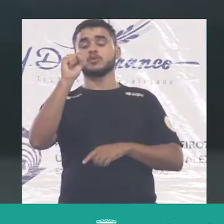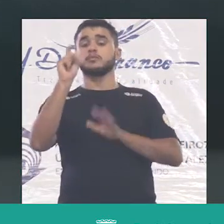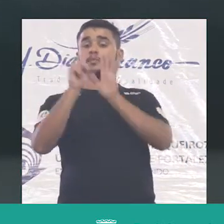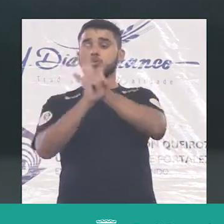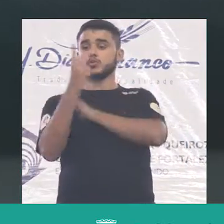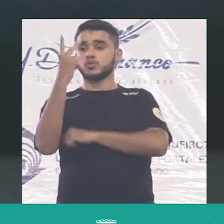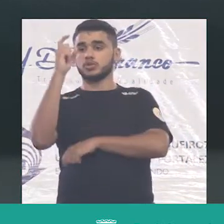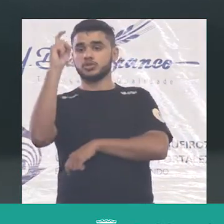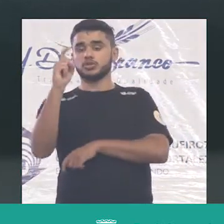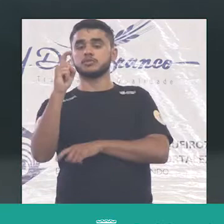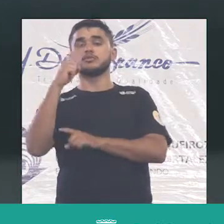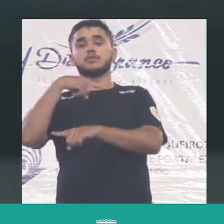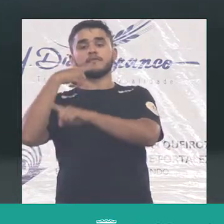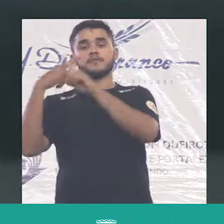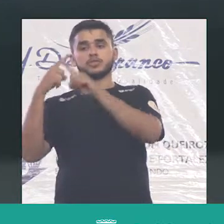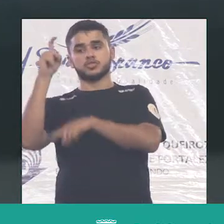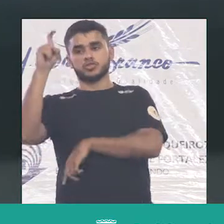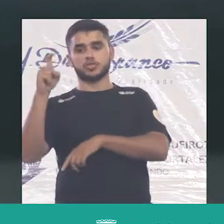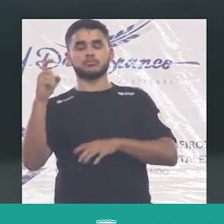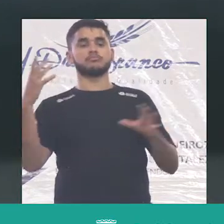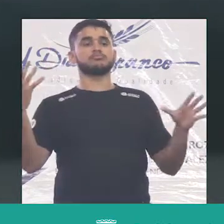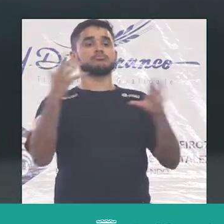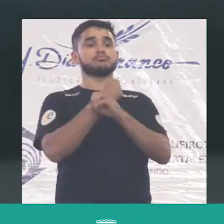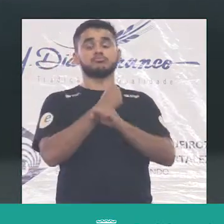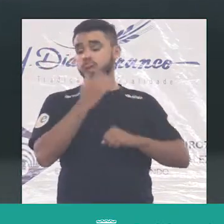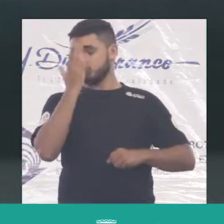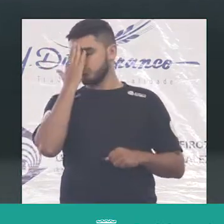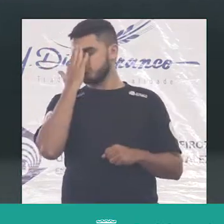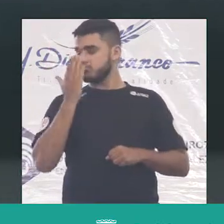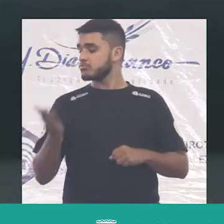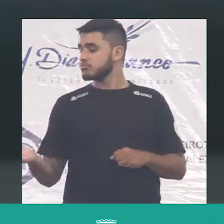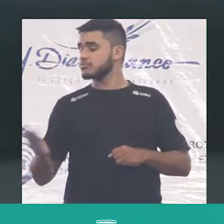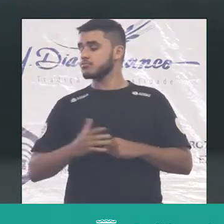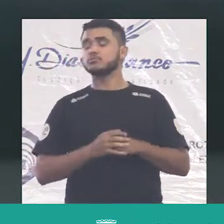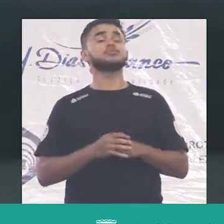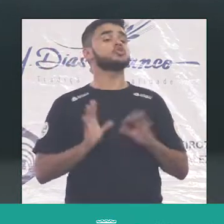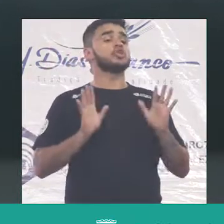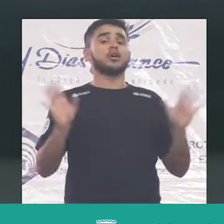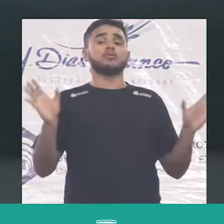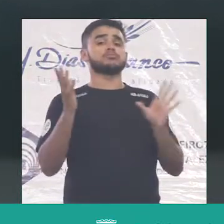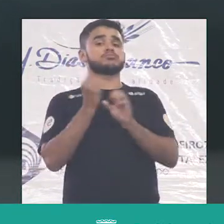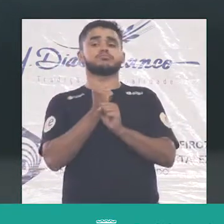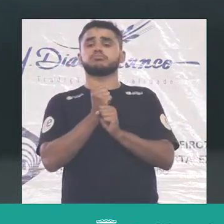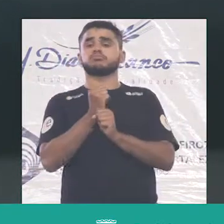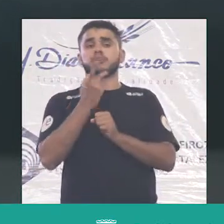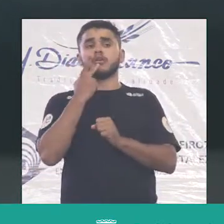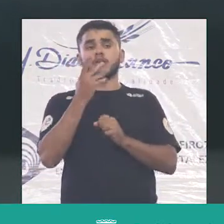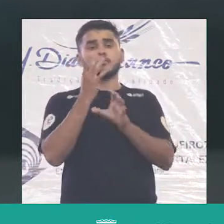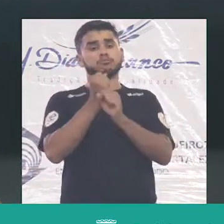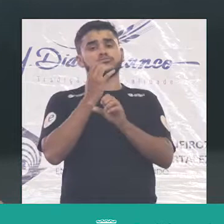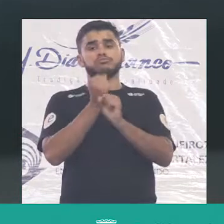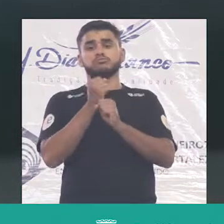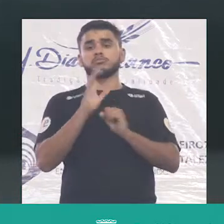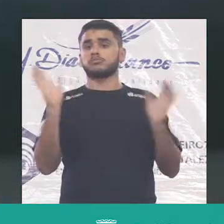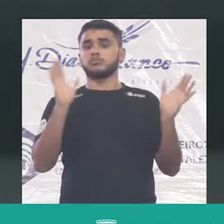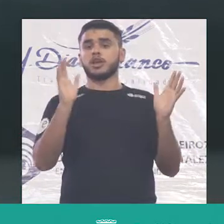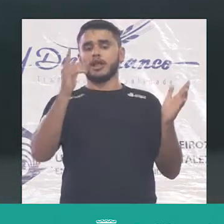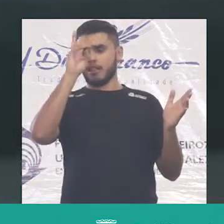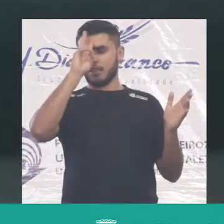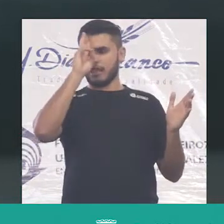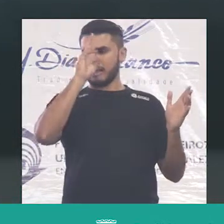por x. O que eu vou fazer a partir de agora é só conta. A questão de geometria